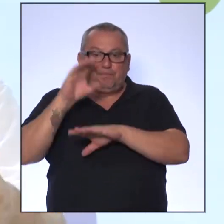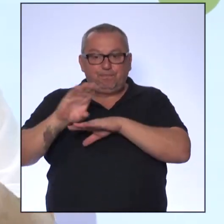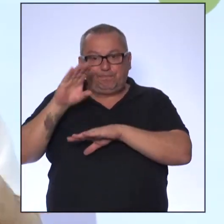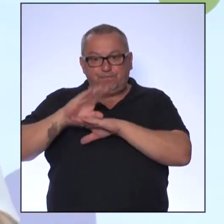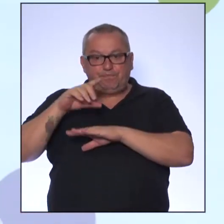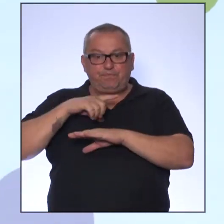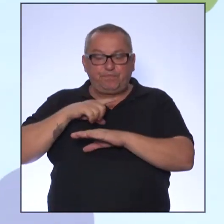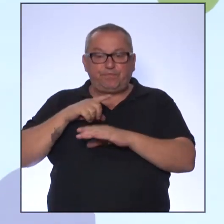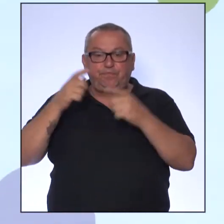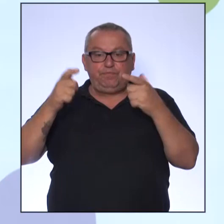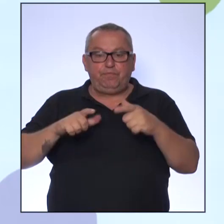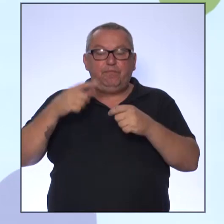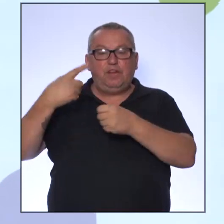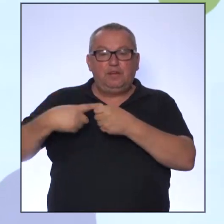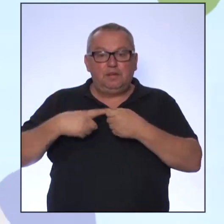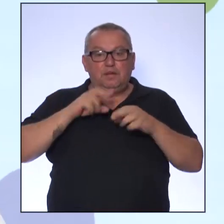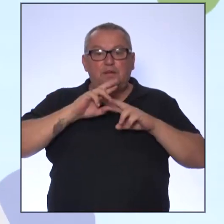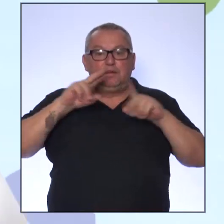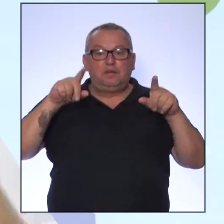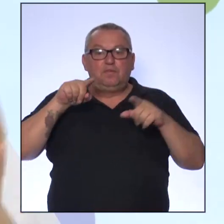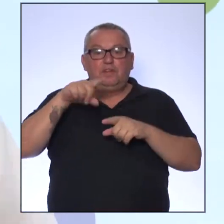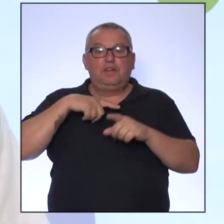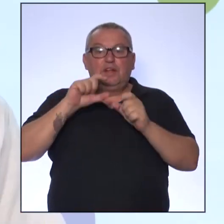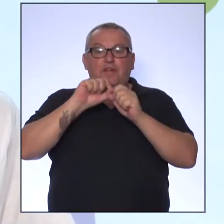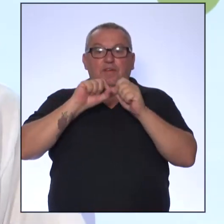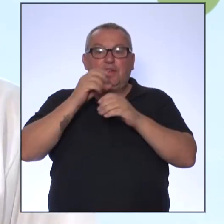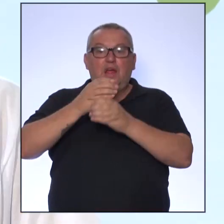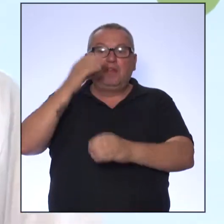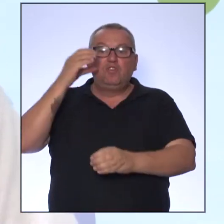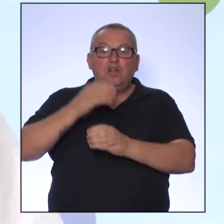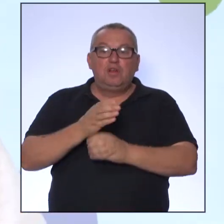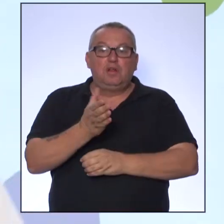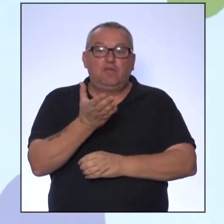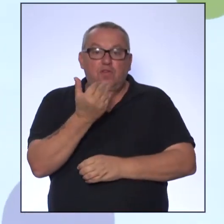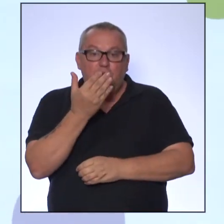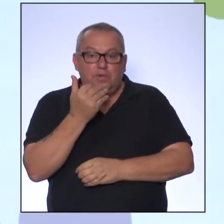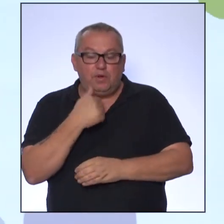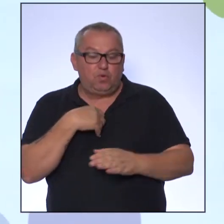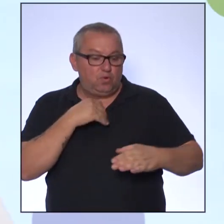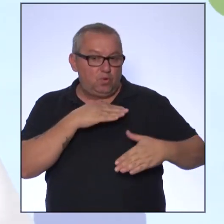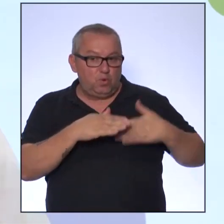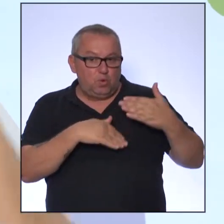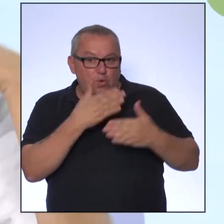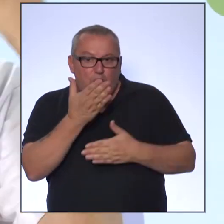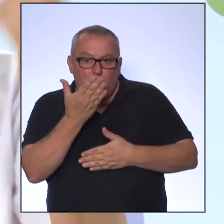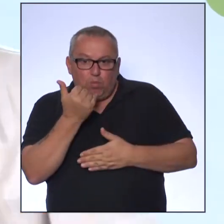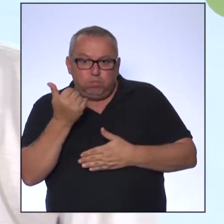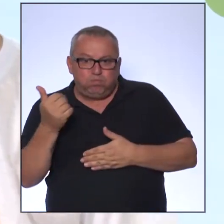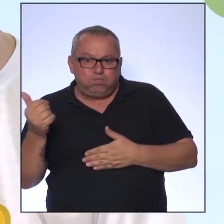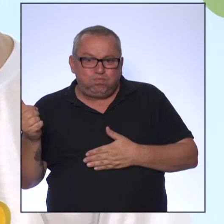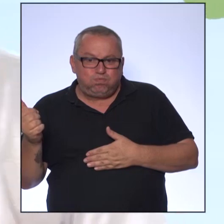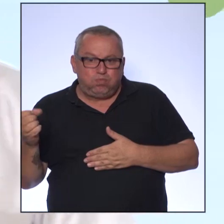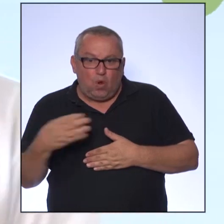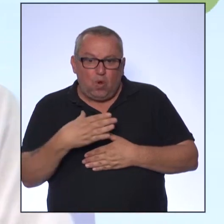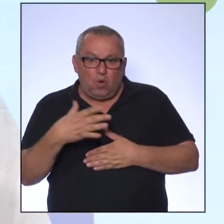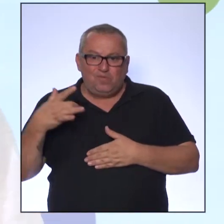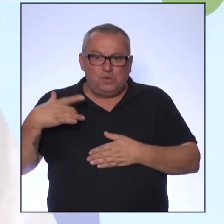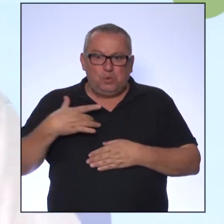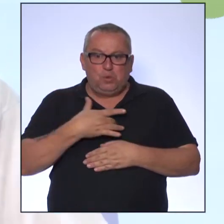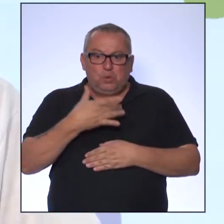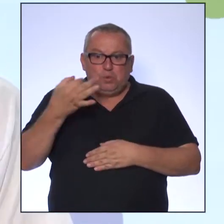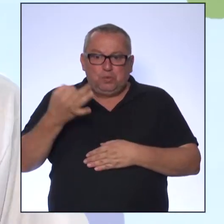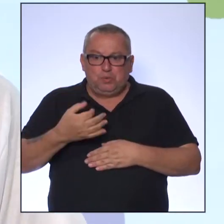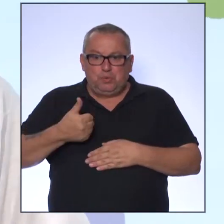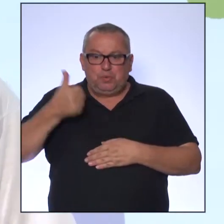está alocado em uma cidade diferente. Então, por exemplo, você quer fazer engenharia de alimentos, desenvolver novos alimentos, alimentos mais nutritivos, a partir